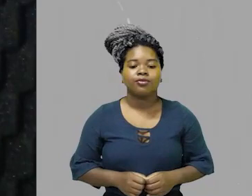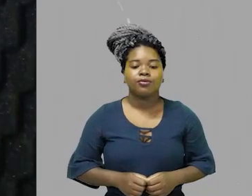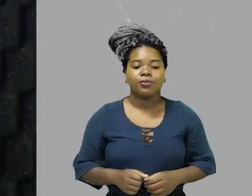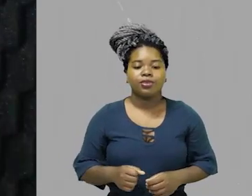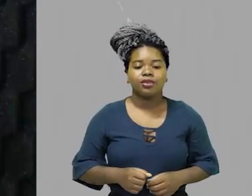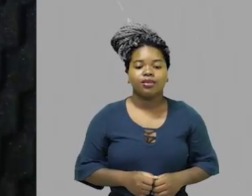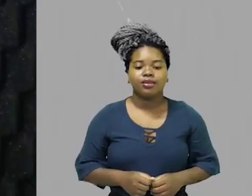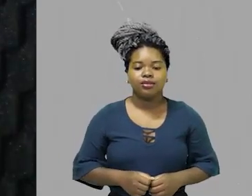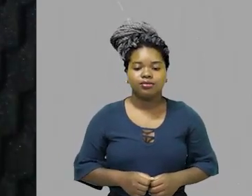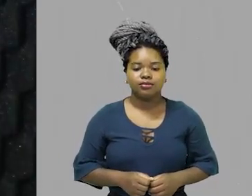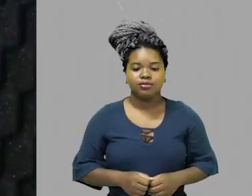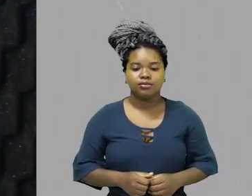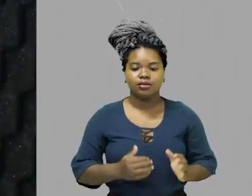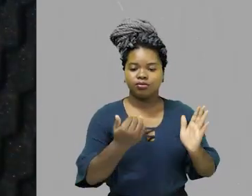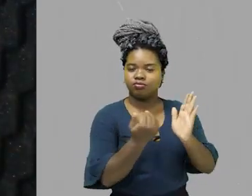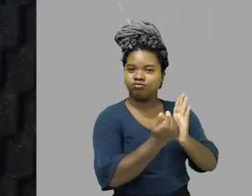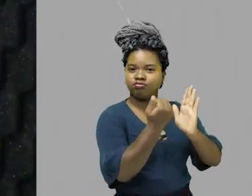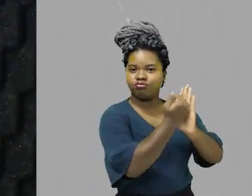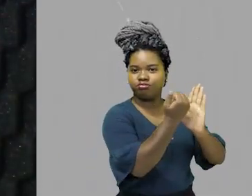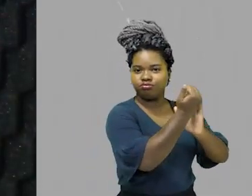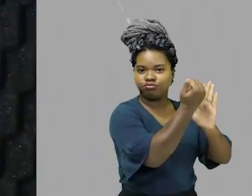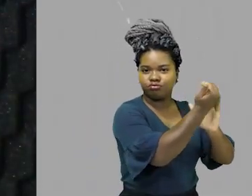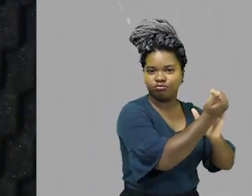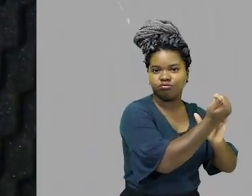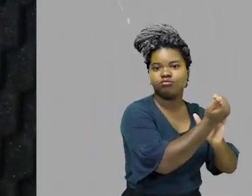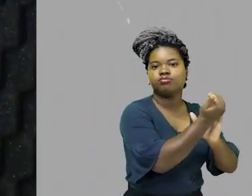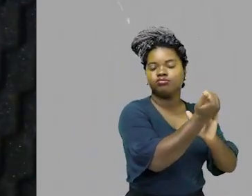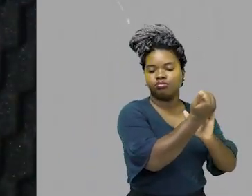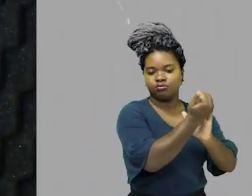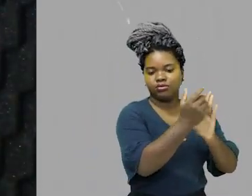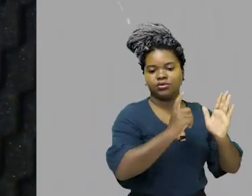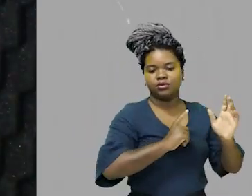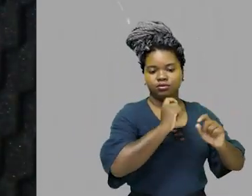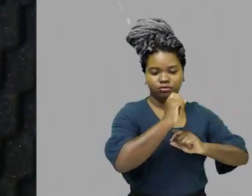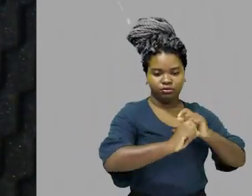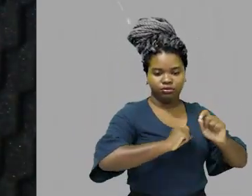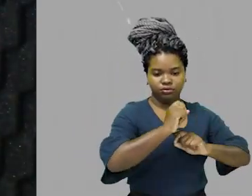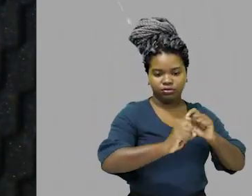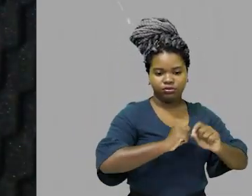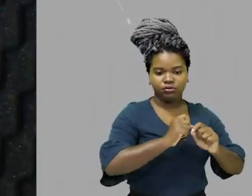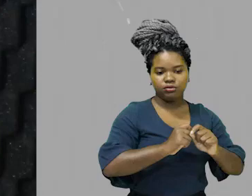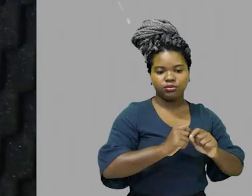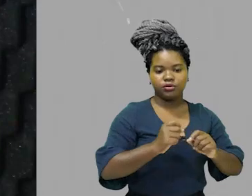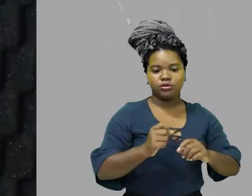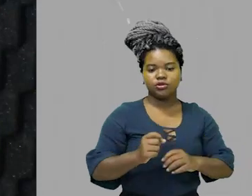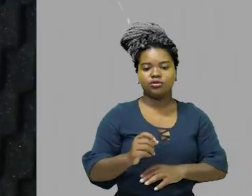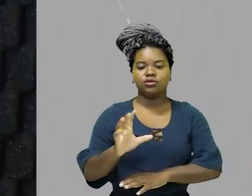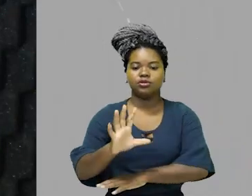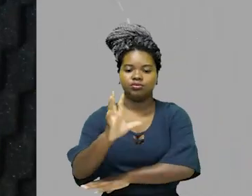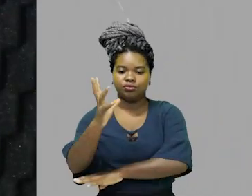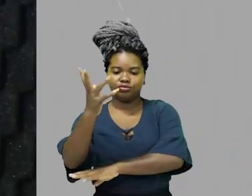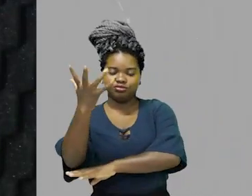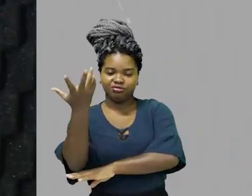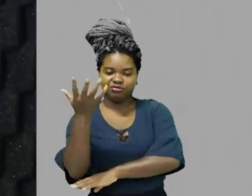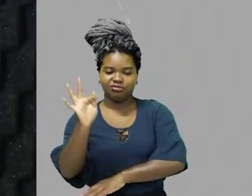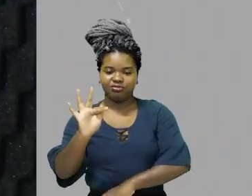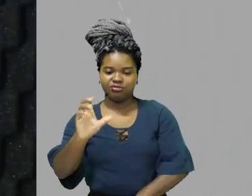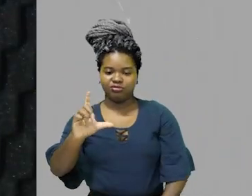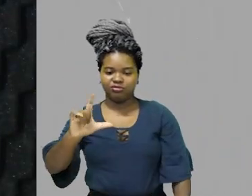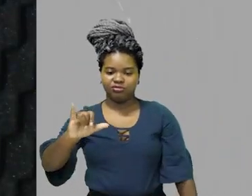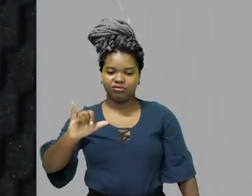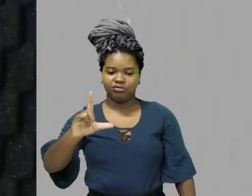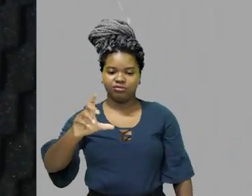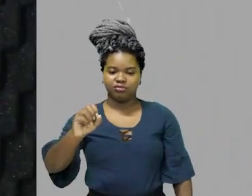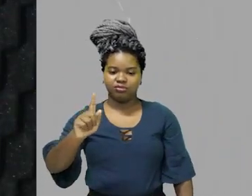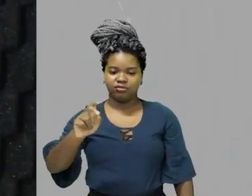é sintetizada na forma de árvores filogenéticas, que são os cladogramas, né? E